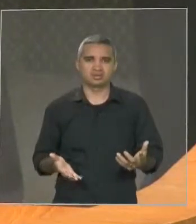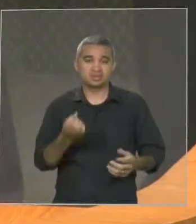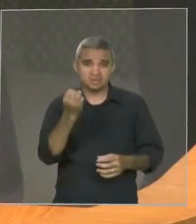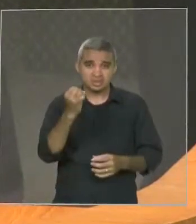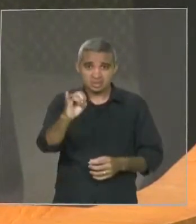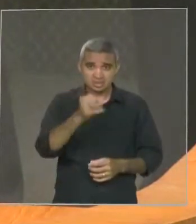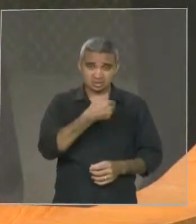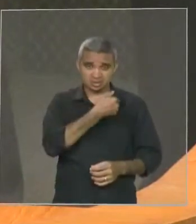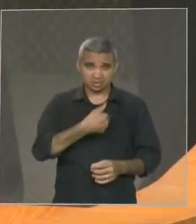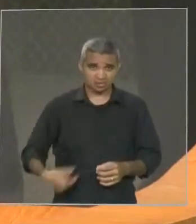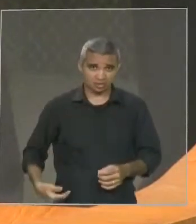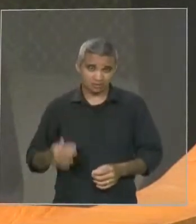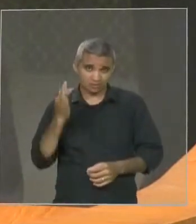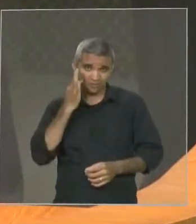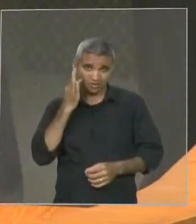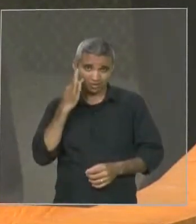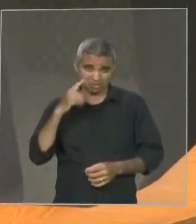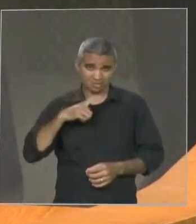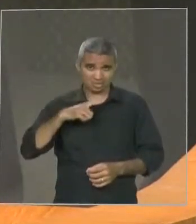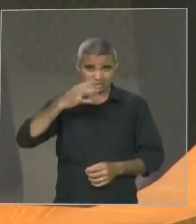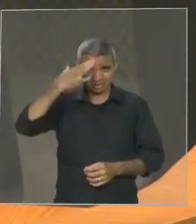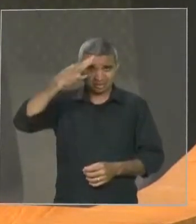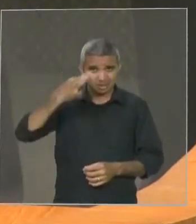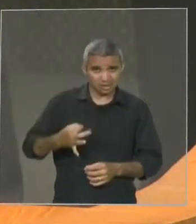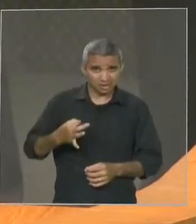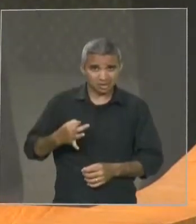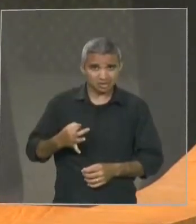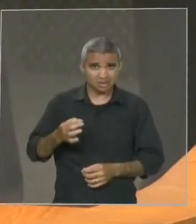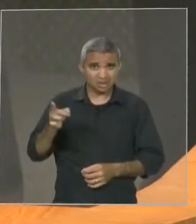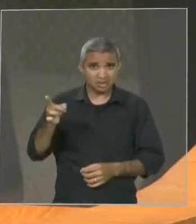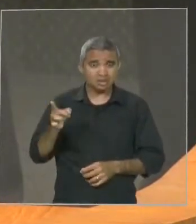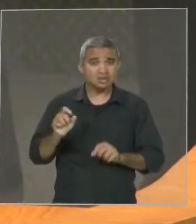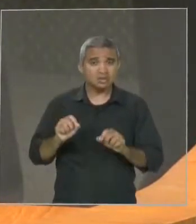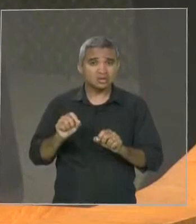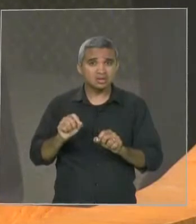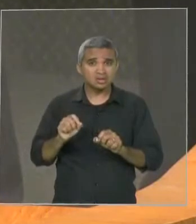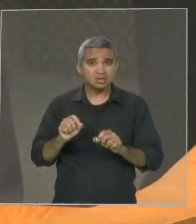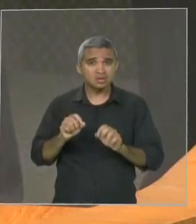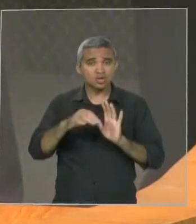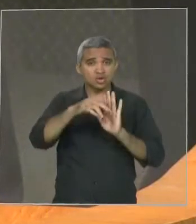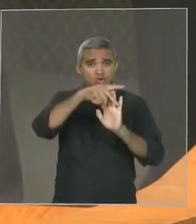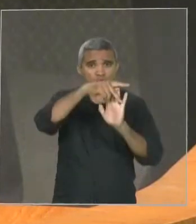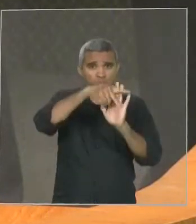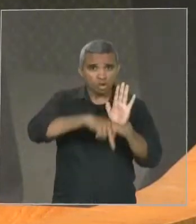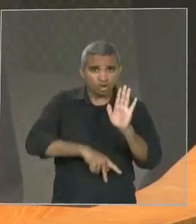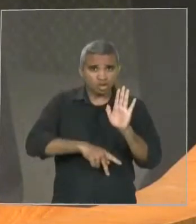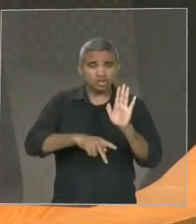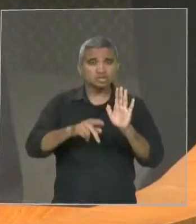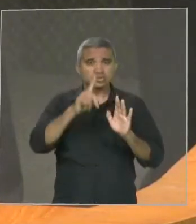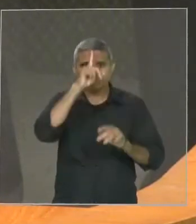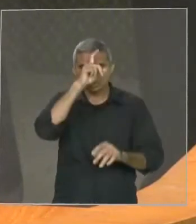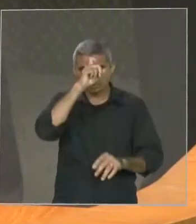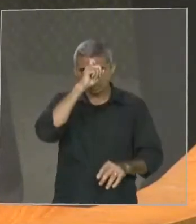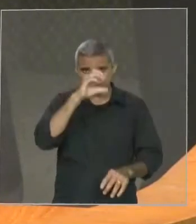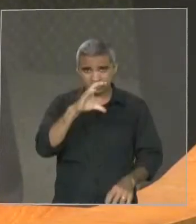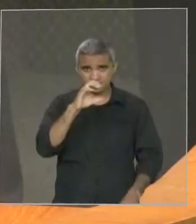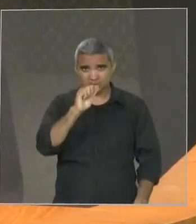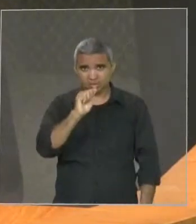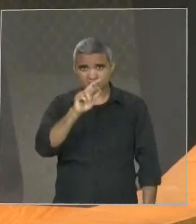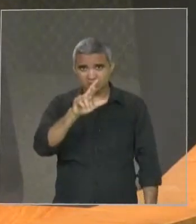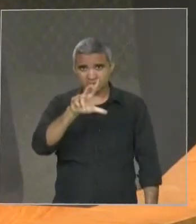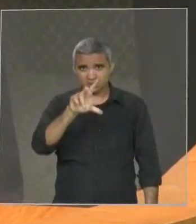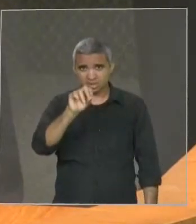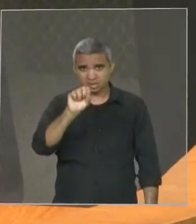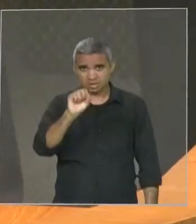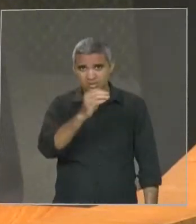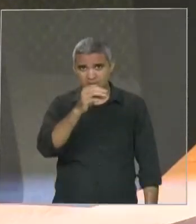decência e tivesse continuado o projeto do Carlos Macieira, como foi o